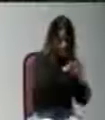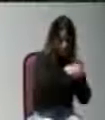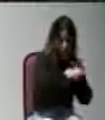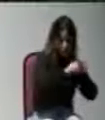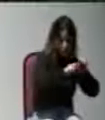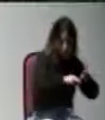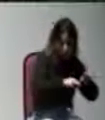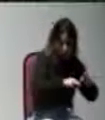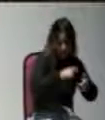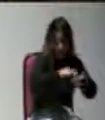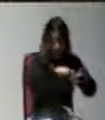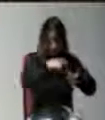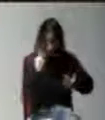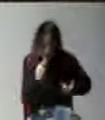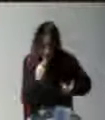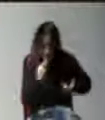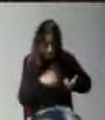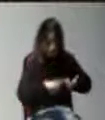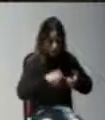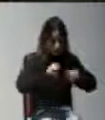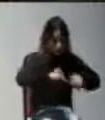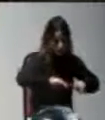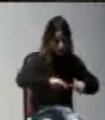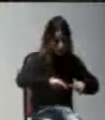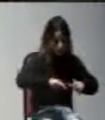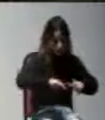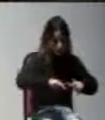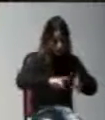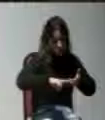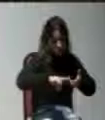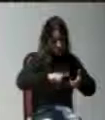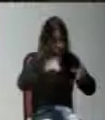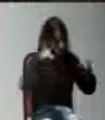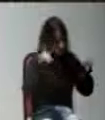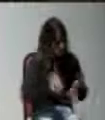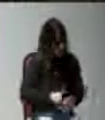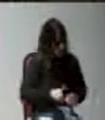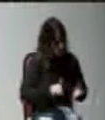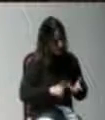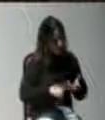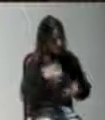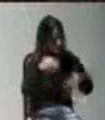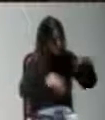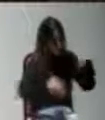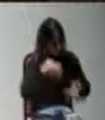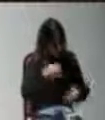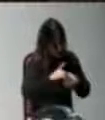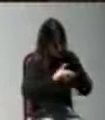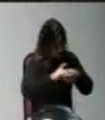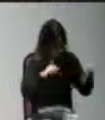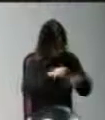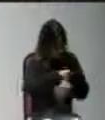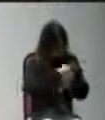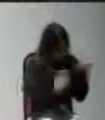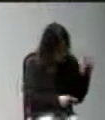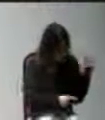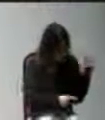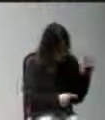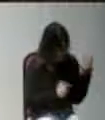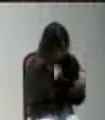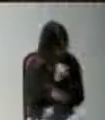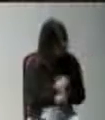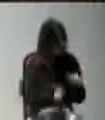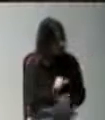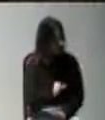política, por direito, por justiça e por democracia. O documentário Nostalgia da Luz, com imagens